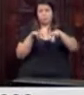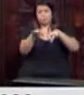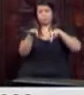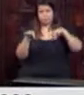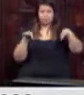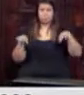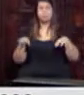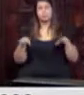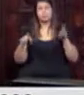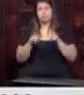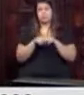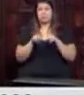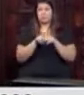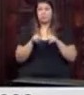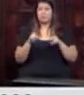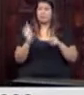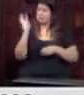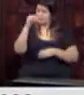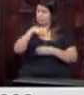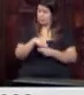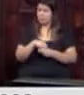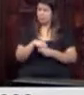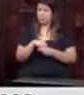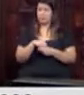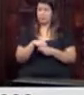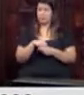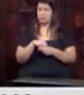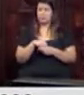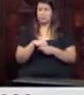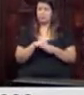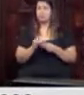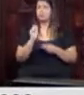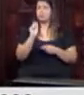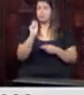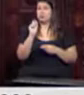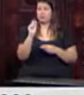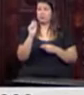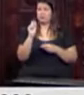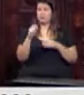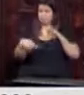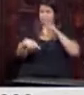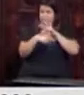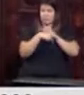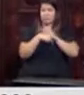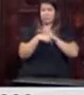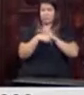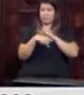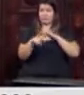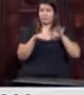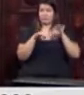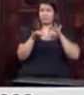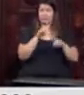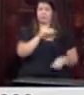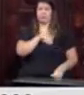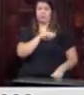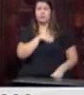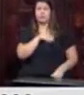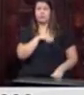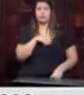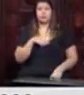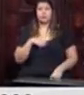que estavam dentro, exatamente dentro, daquilo que é o objetivo do incentivo fiscal: